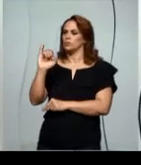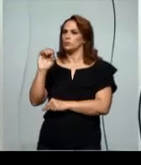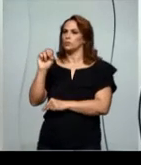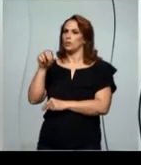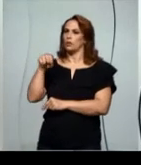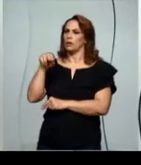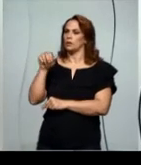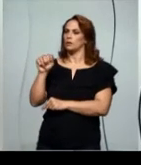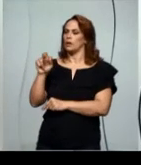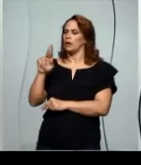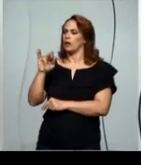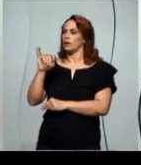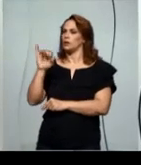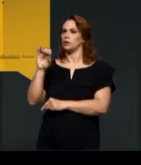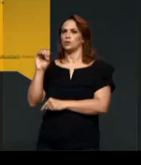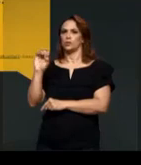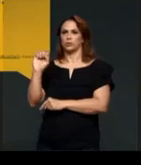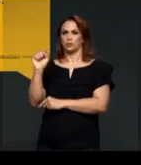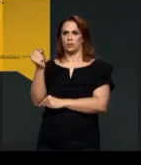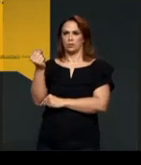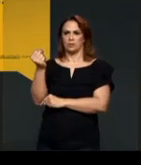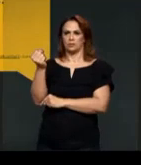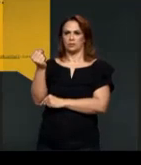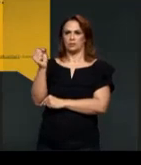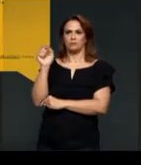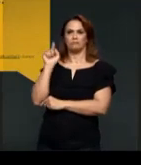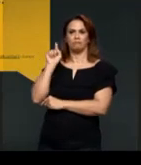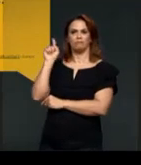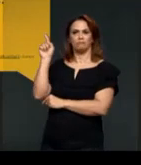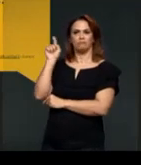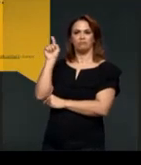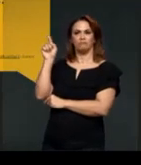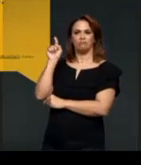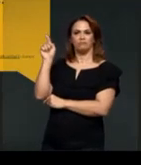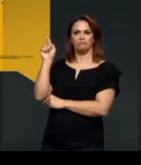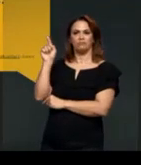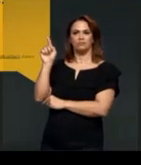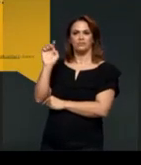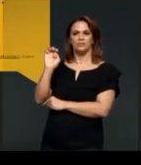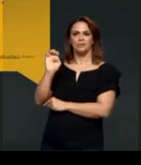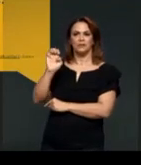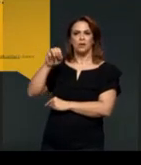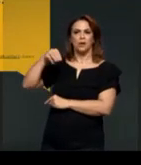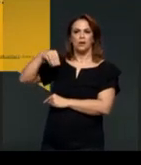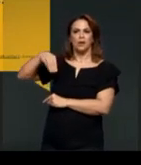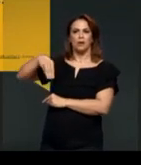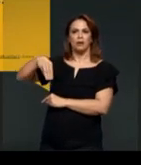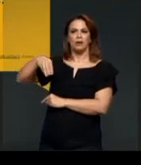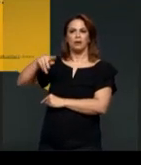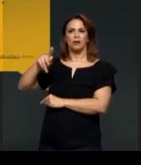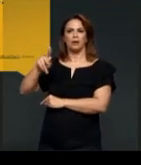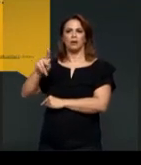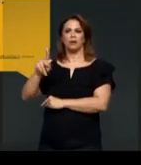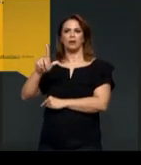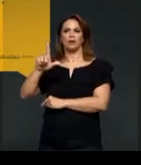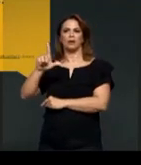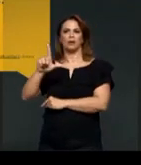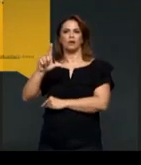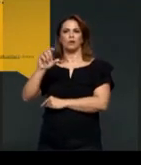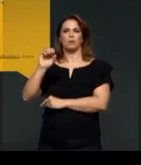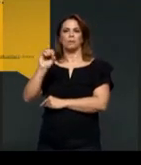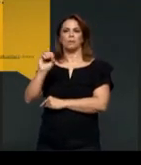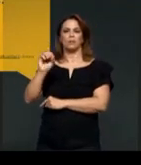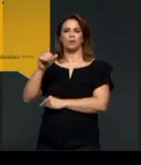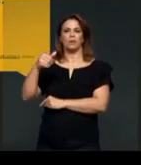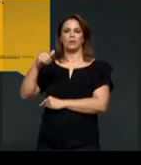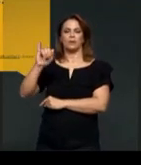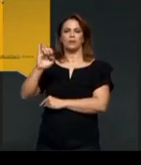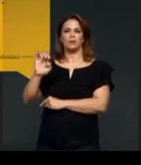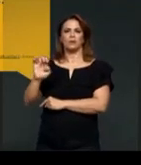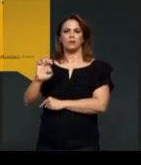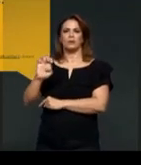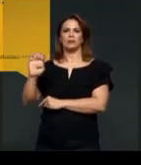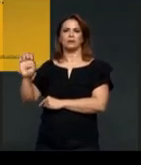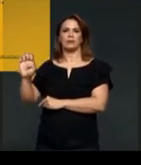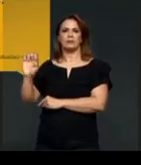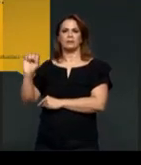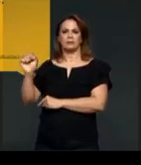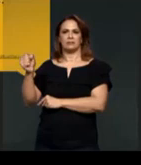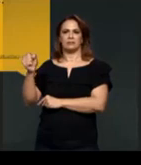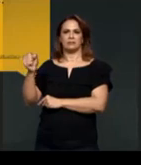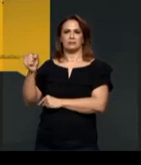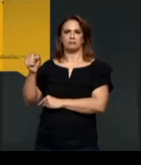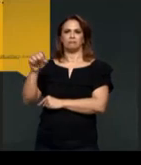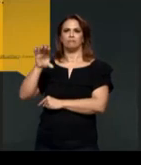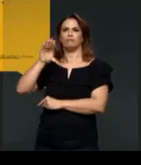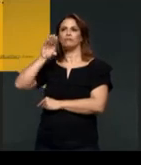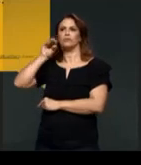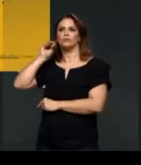esses employees são nosso sujeito, S de sujeito. Sujeito verbo. Esses